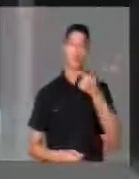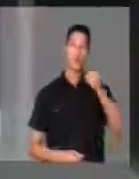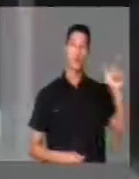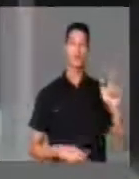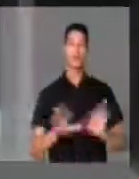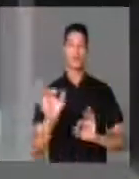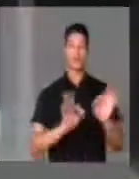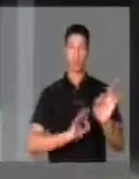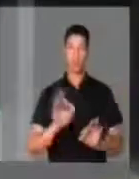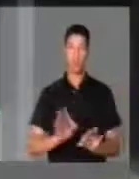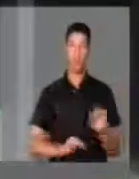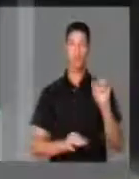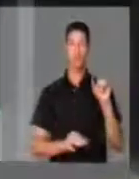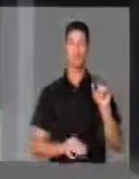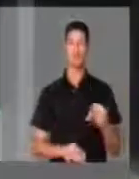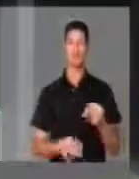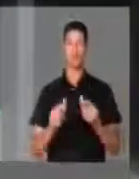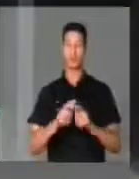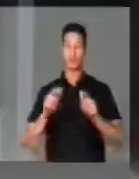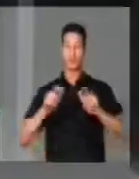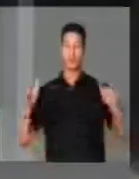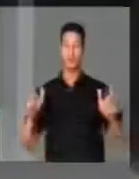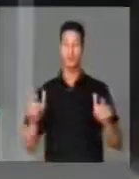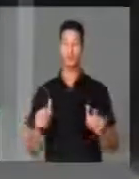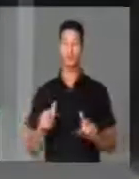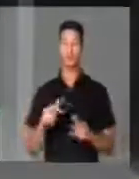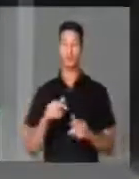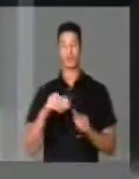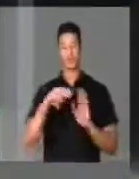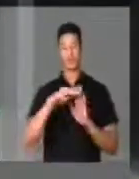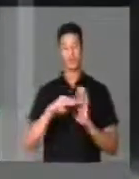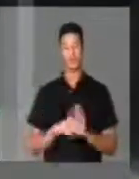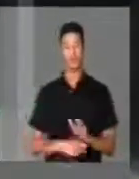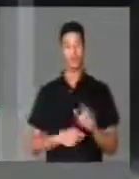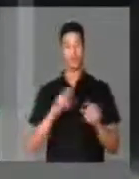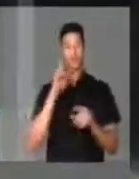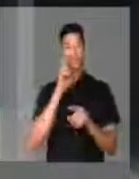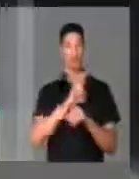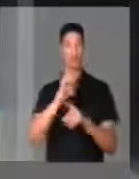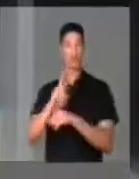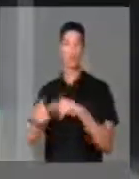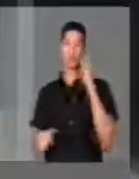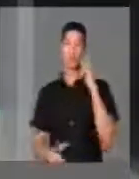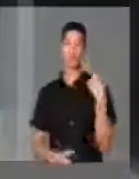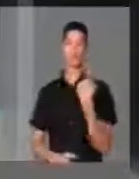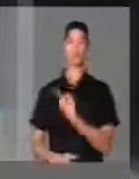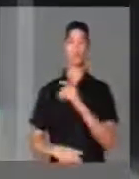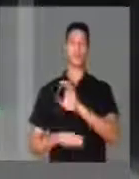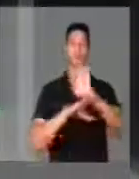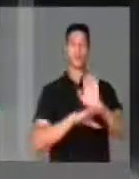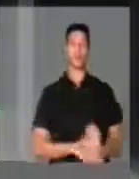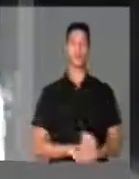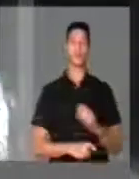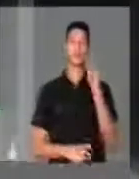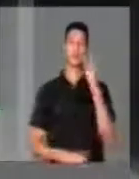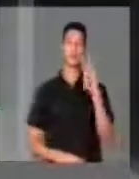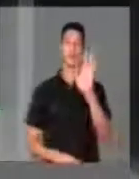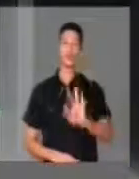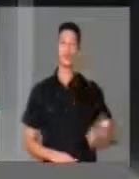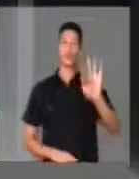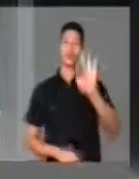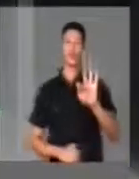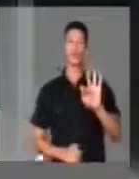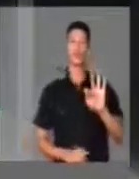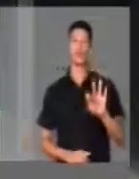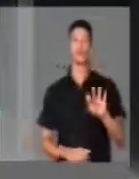outros mecanismos. Essa expansividade de medidas fiscalistas para os nossos estados, para as